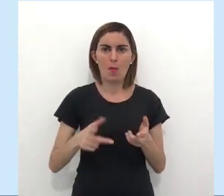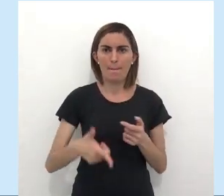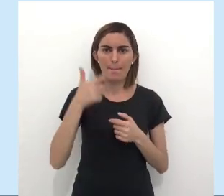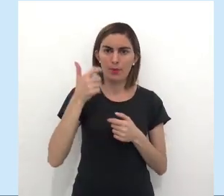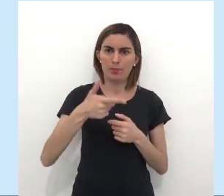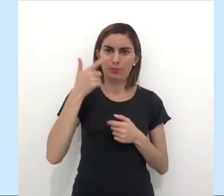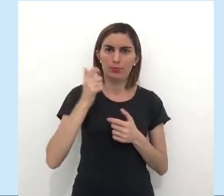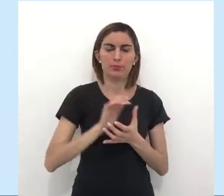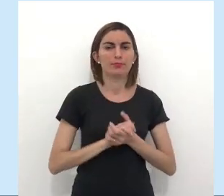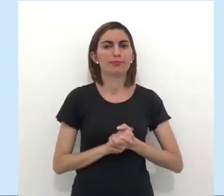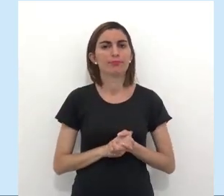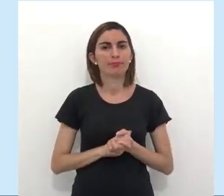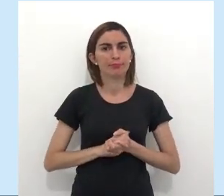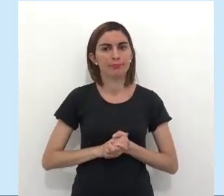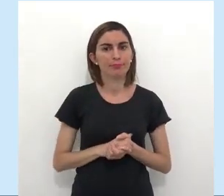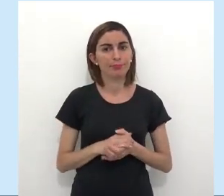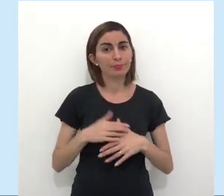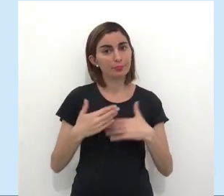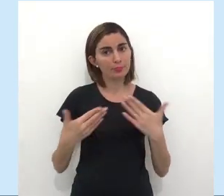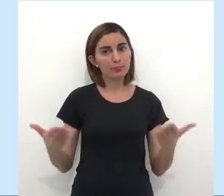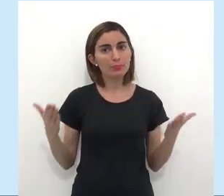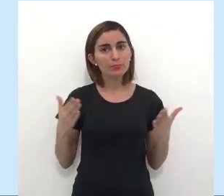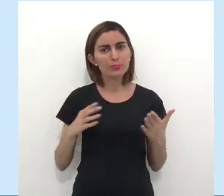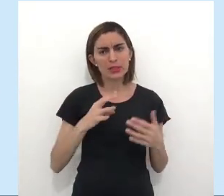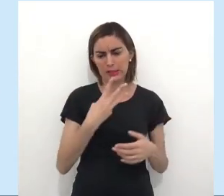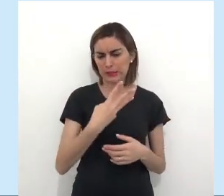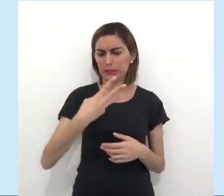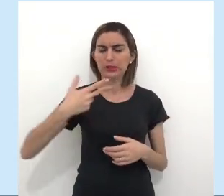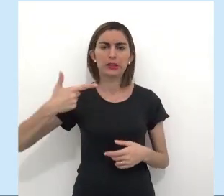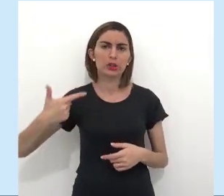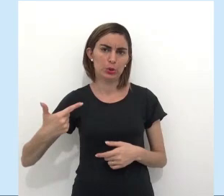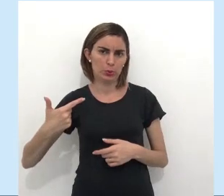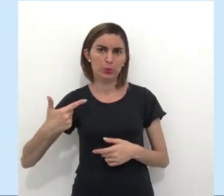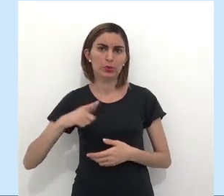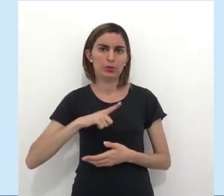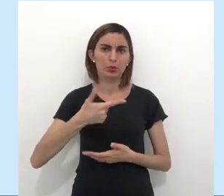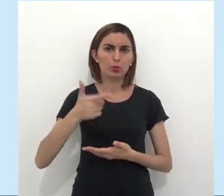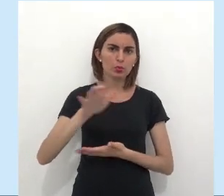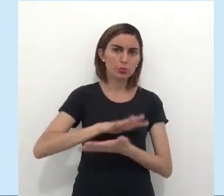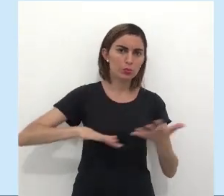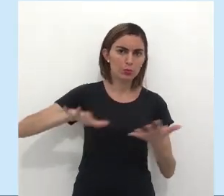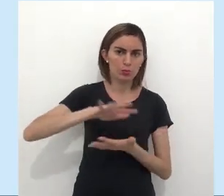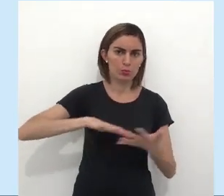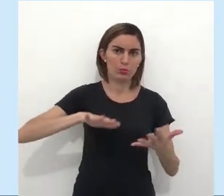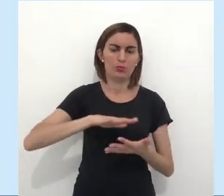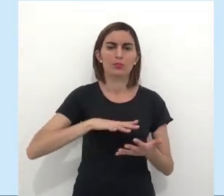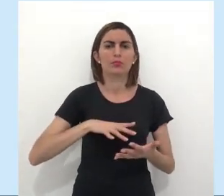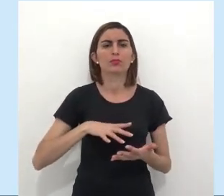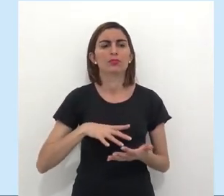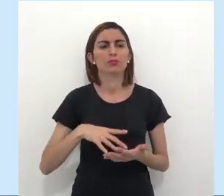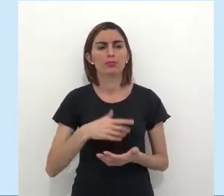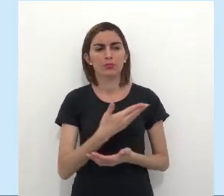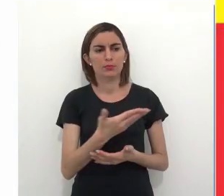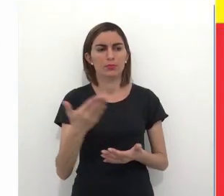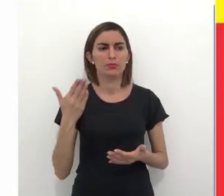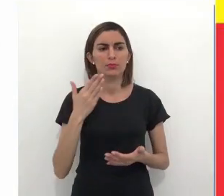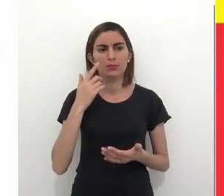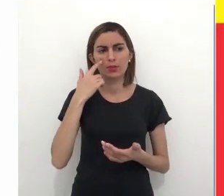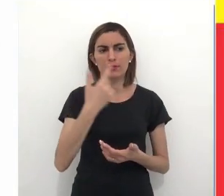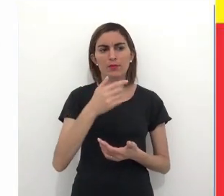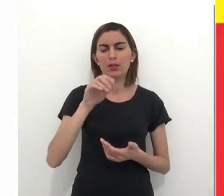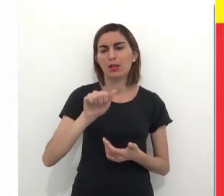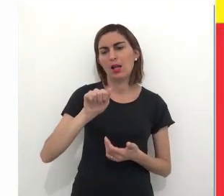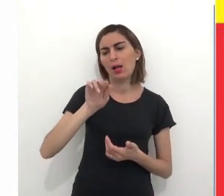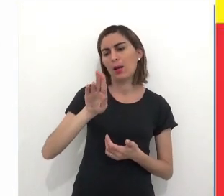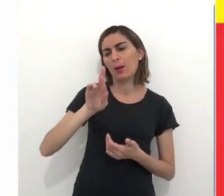e fuzilado. Aí, em 32, a gente tem outro movimento, a Brilada, que, como eu falei para você, ele